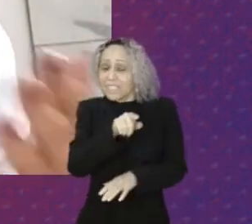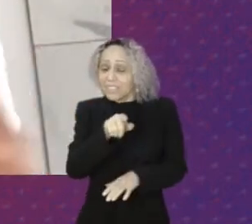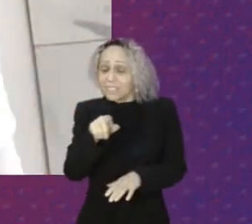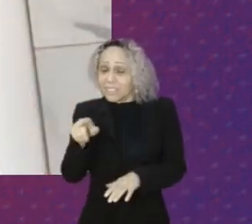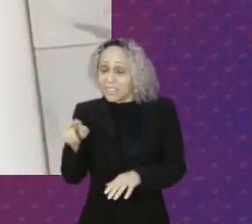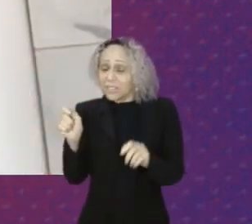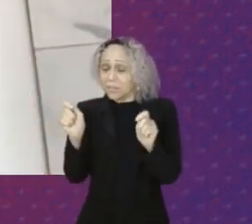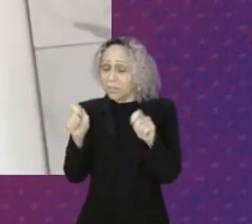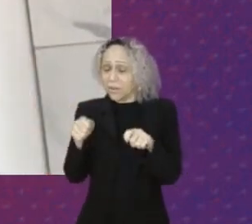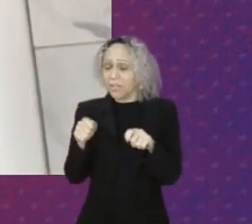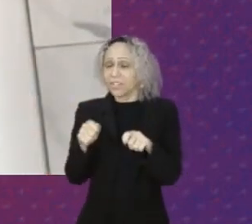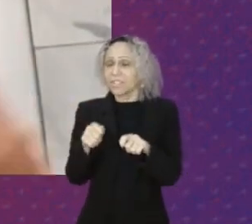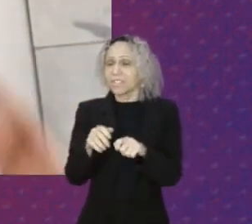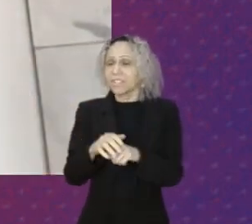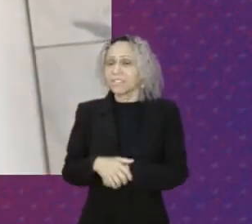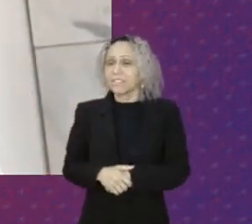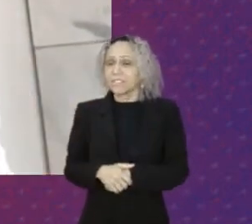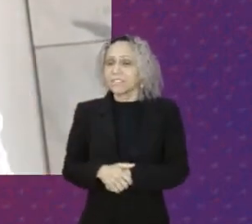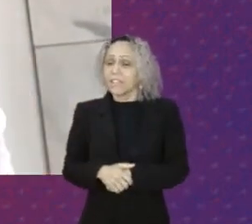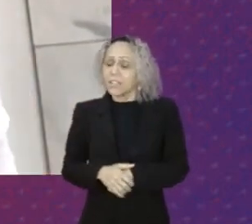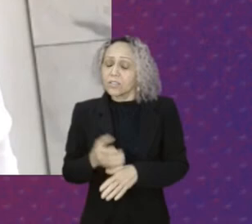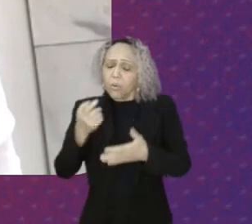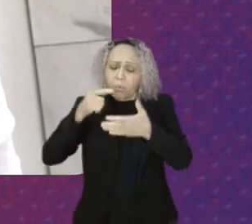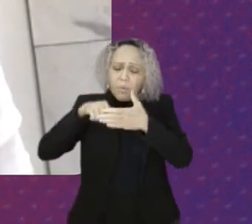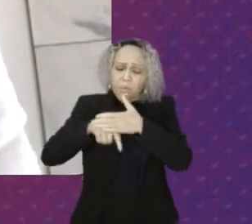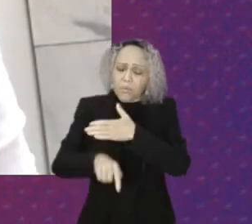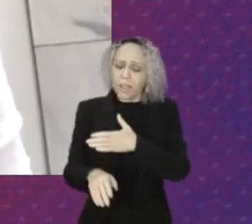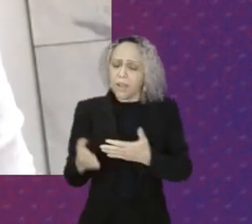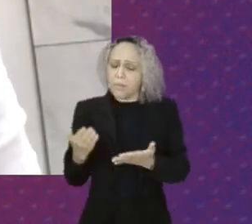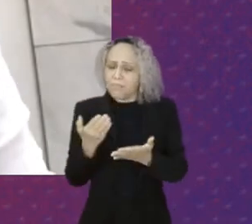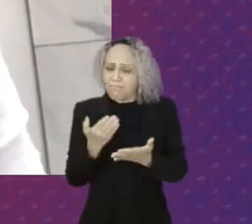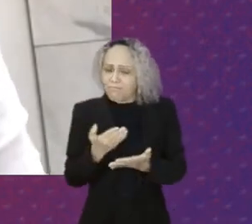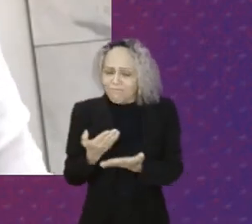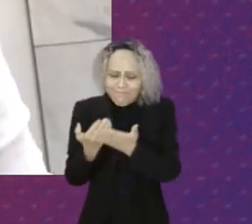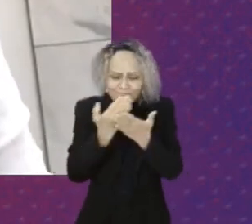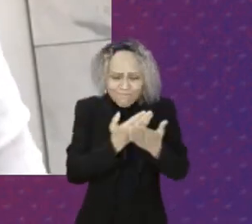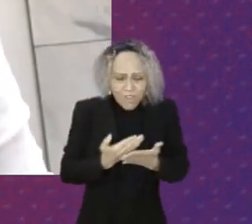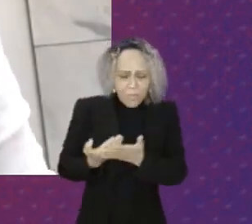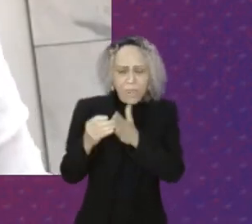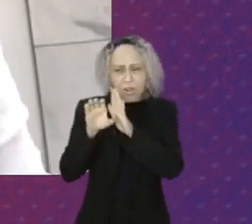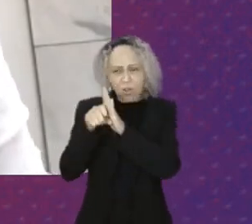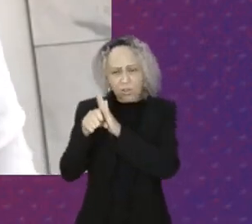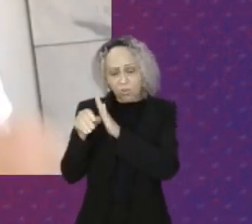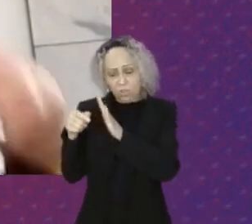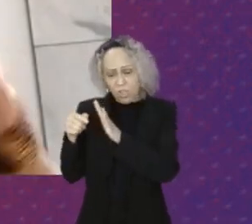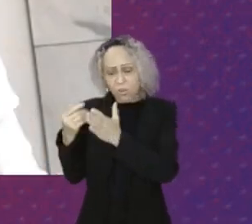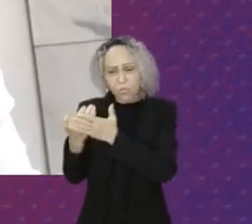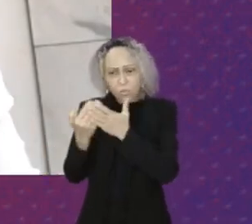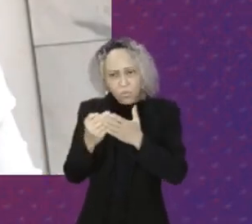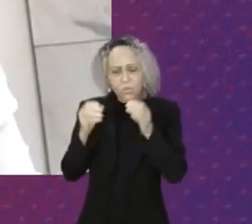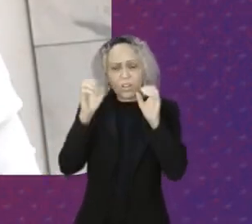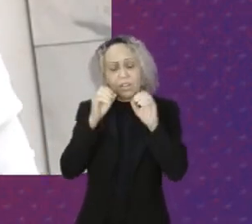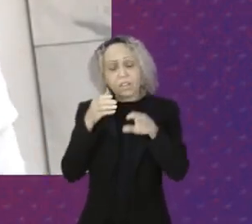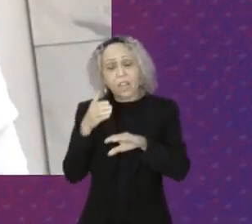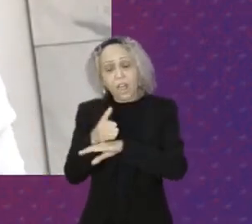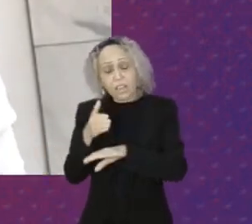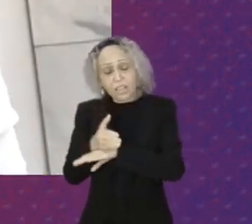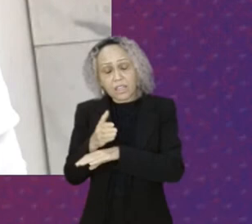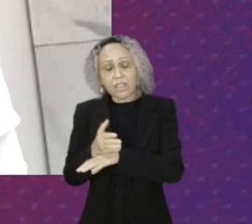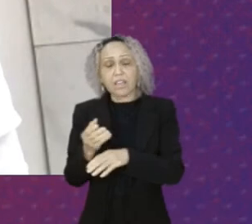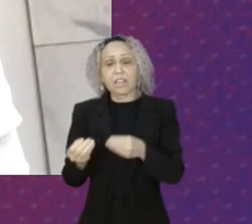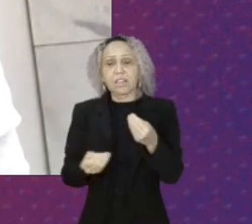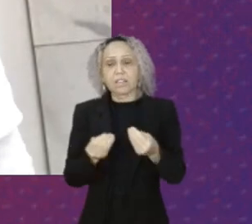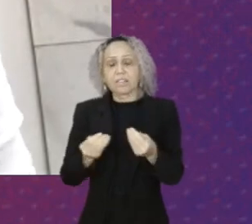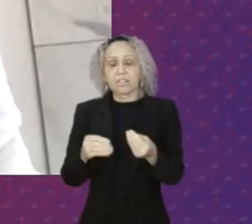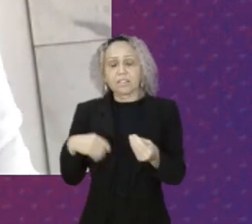aí, depois desse curso, aprofundar melhor todos esses conteúdos, acessar, né,